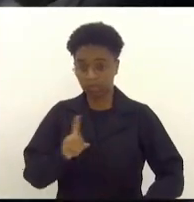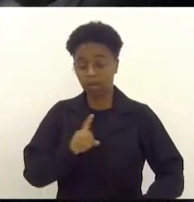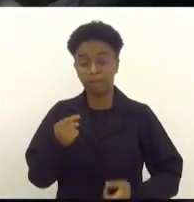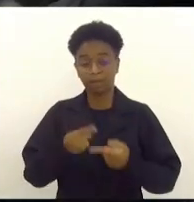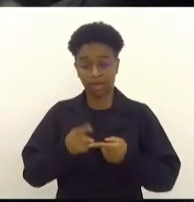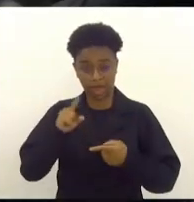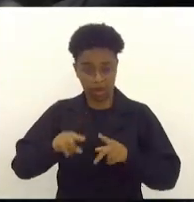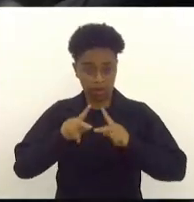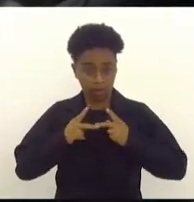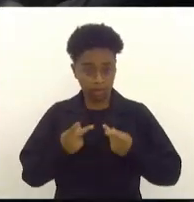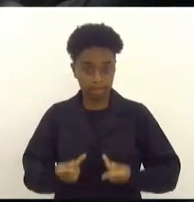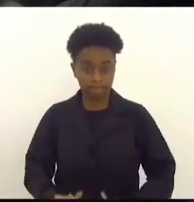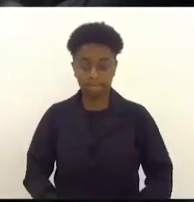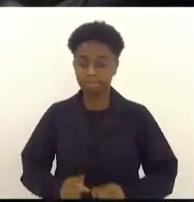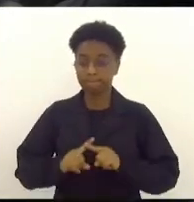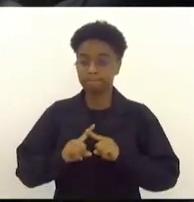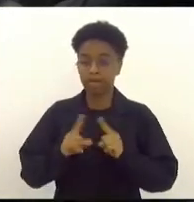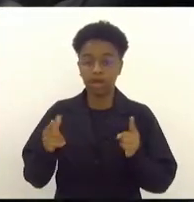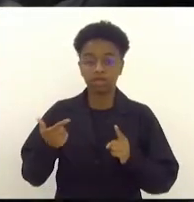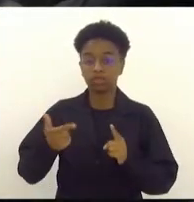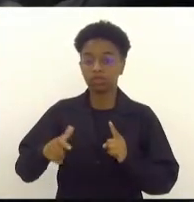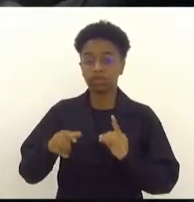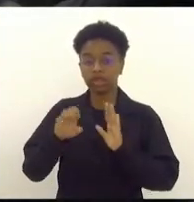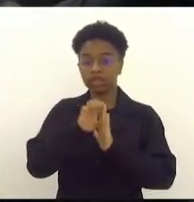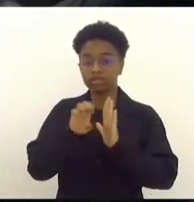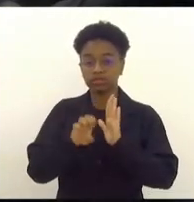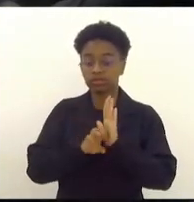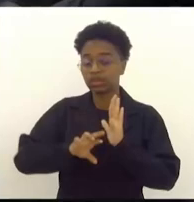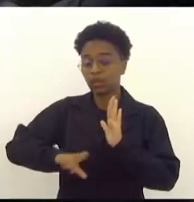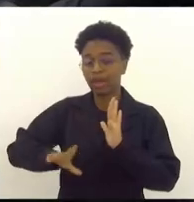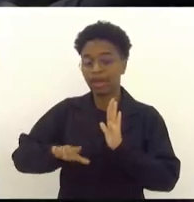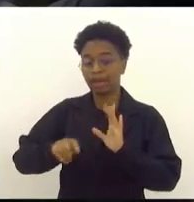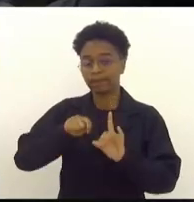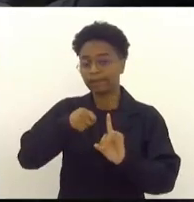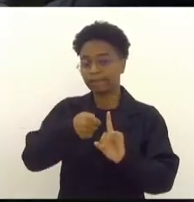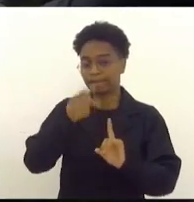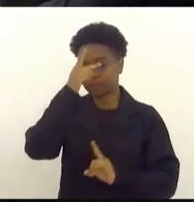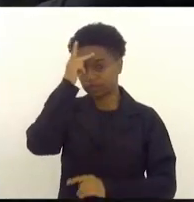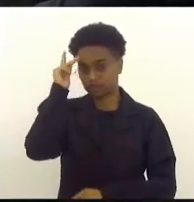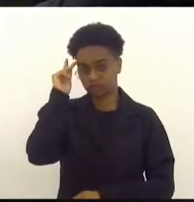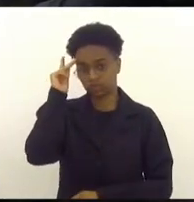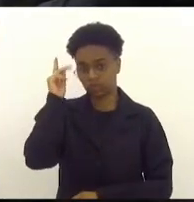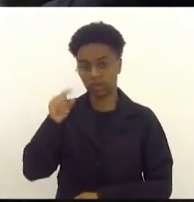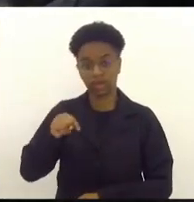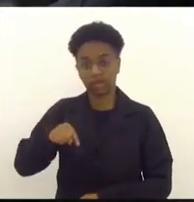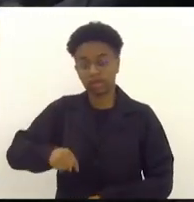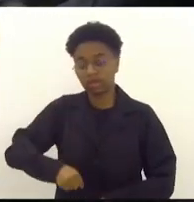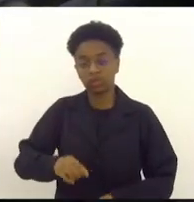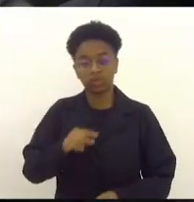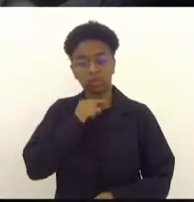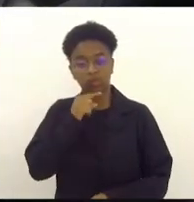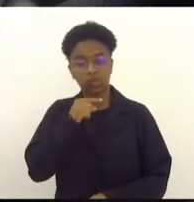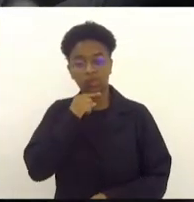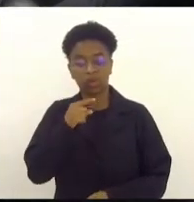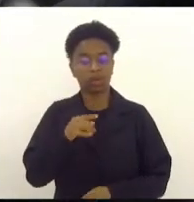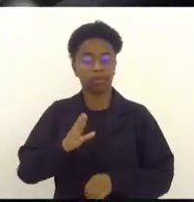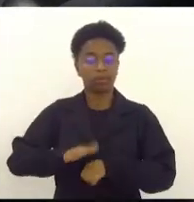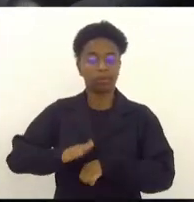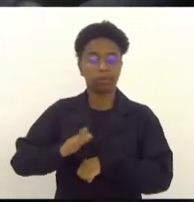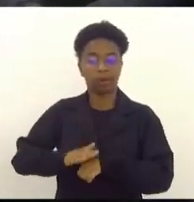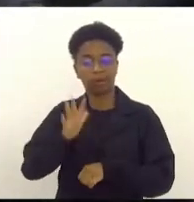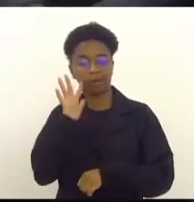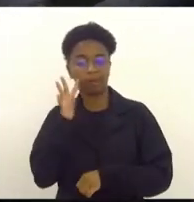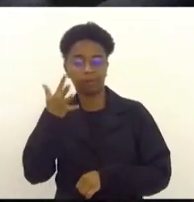humano não possui estatuto de pessoa não é capaz de autodeterminação